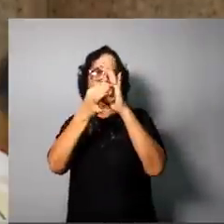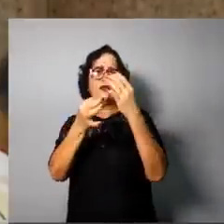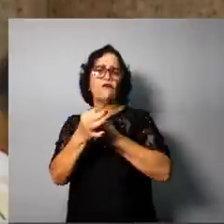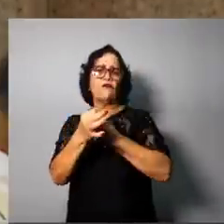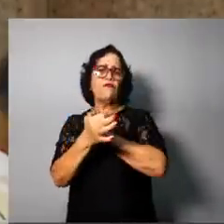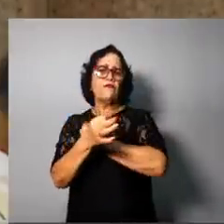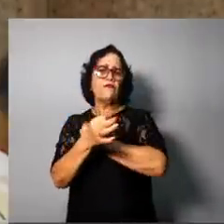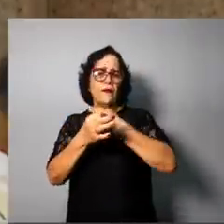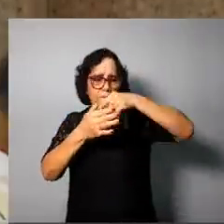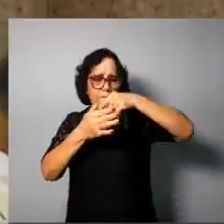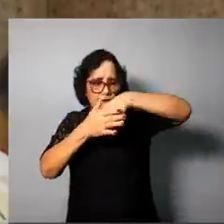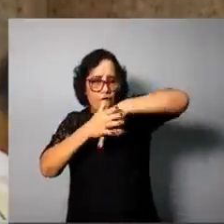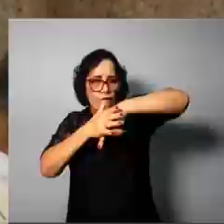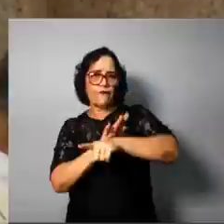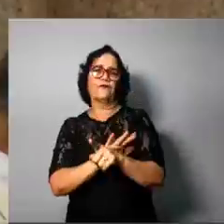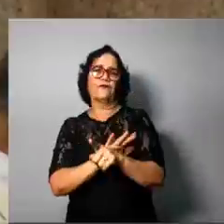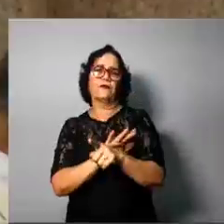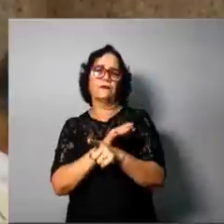profunda.